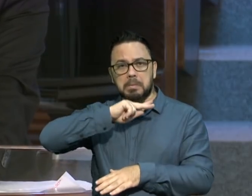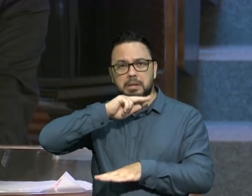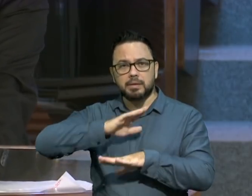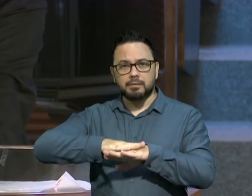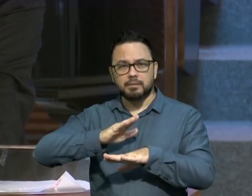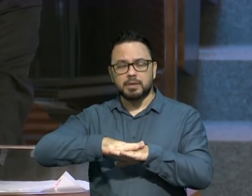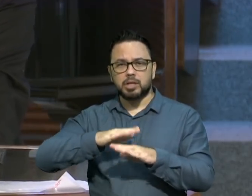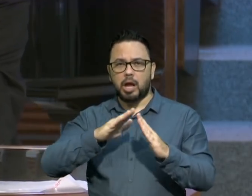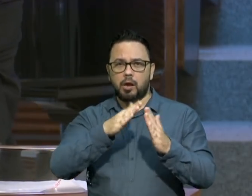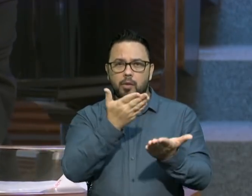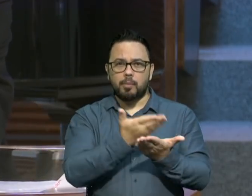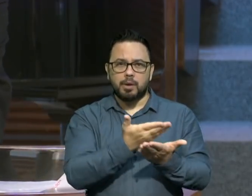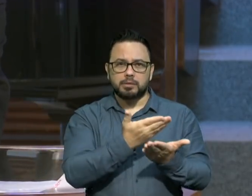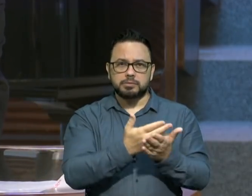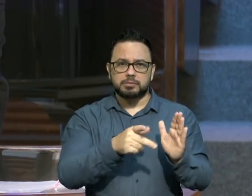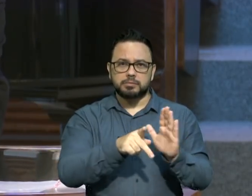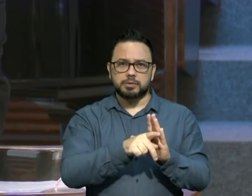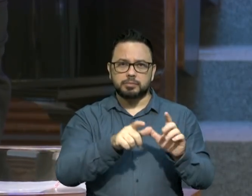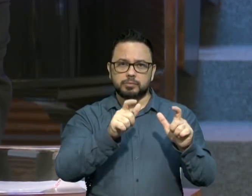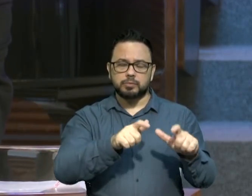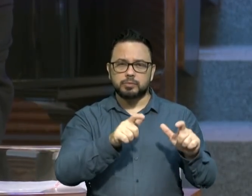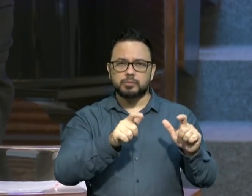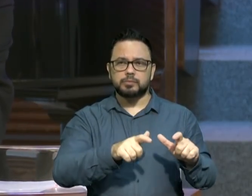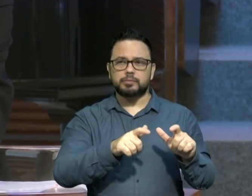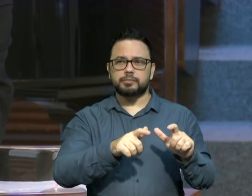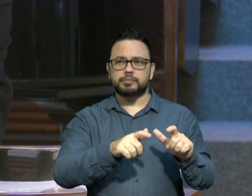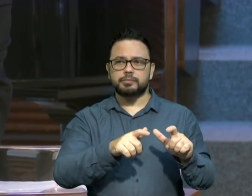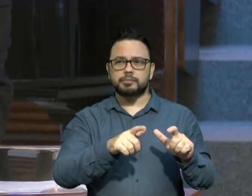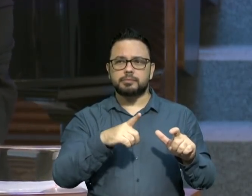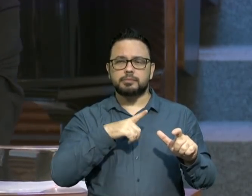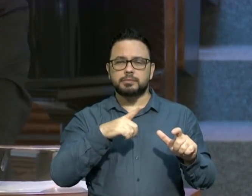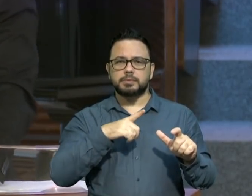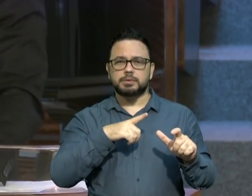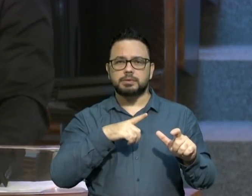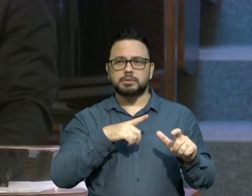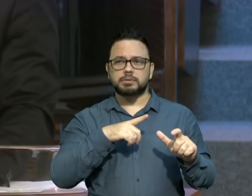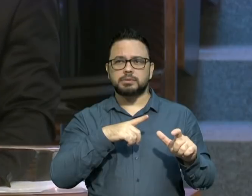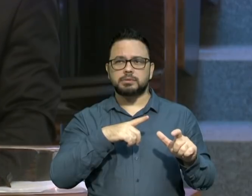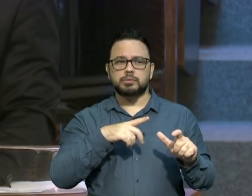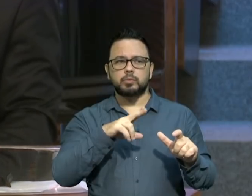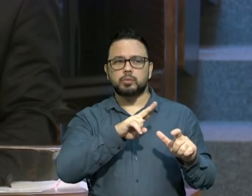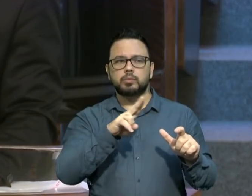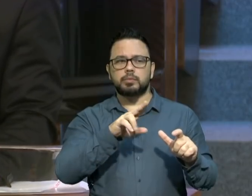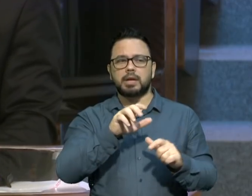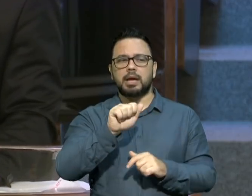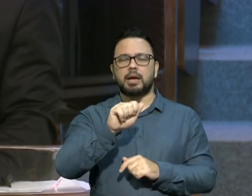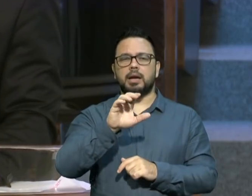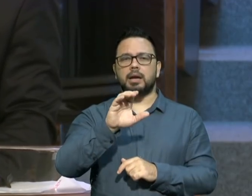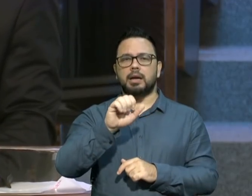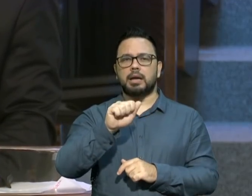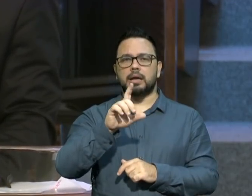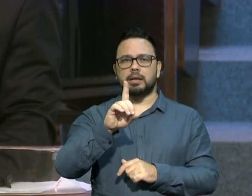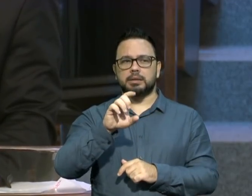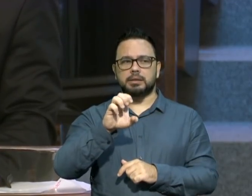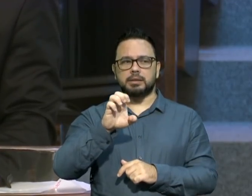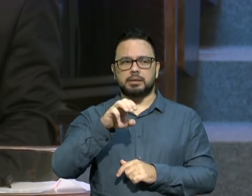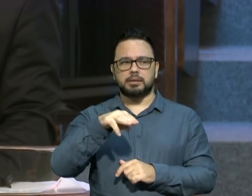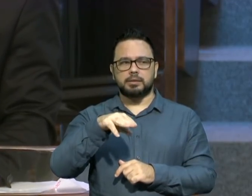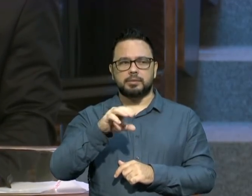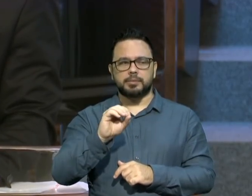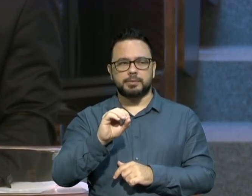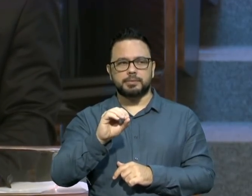de Atenas não gosta que que levava o nome do nome do Herói grego chamado academo bom então